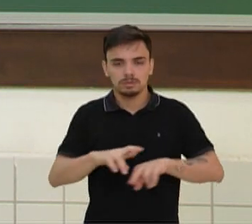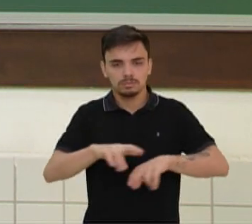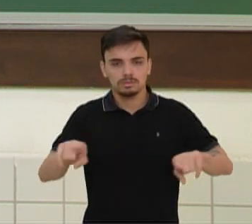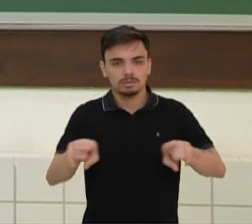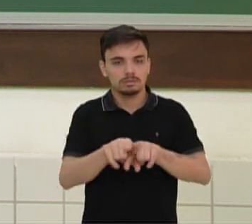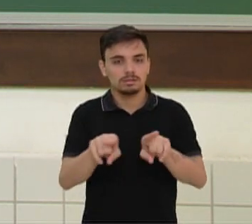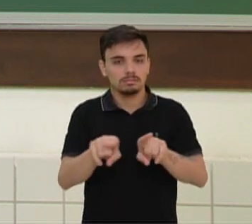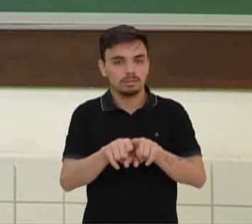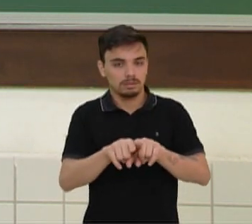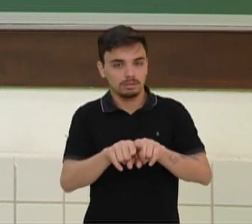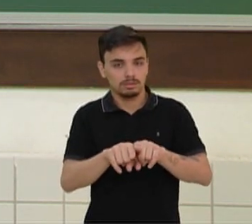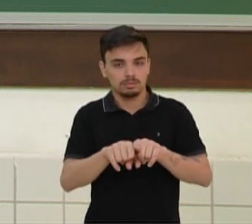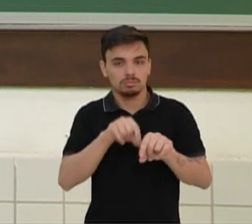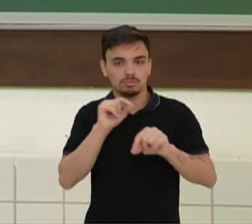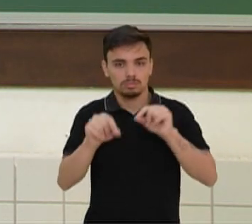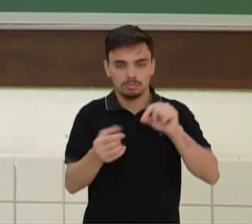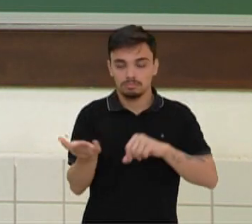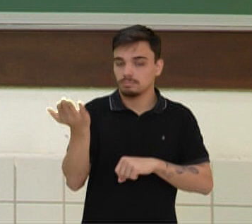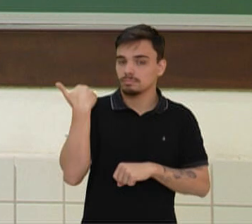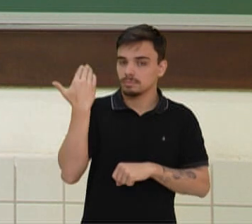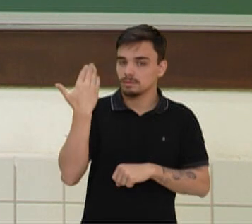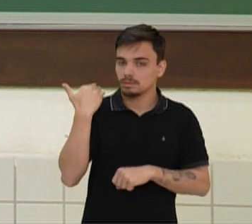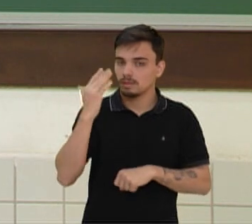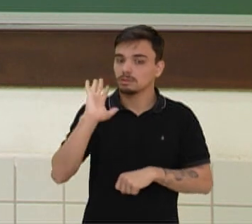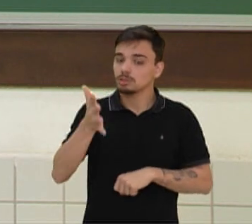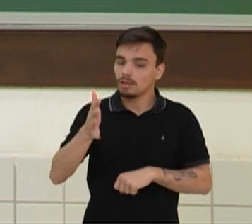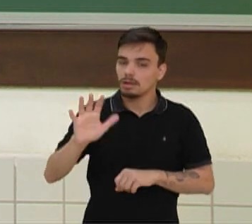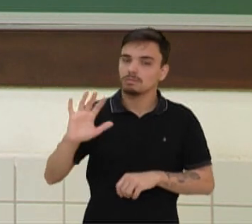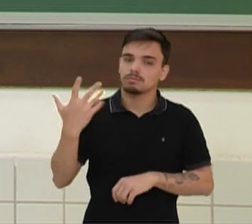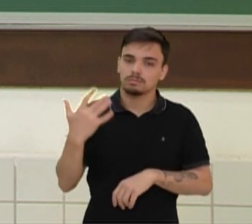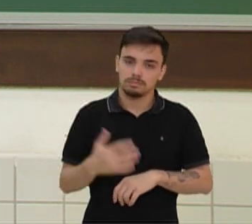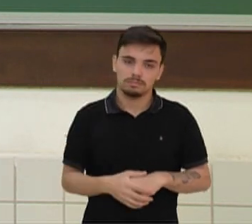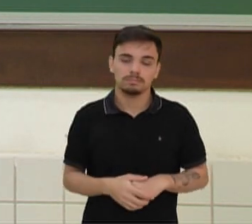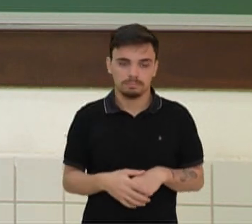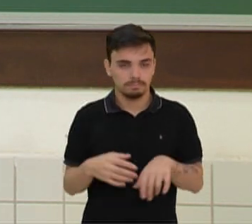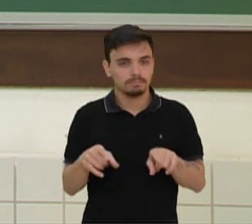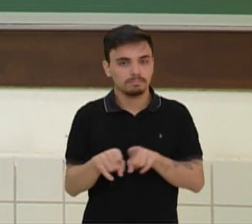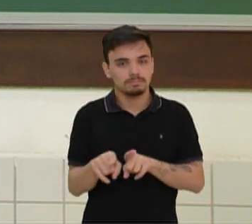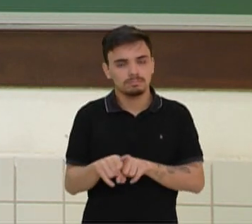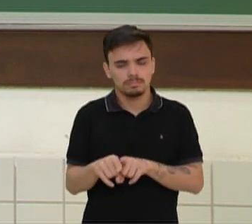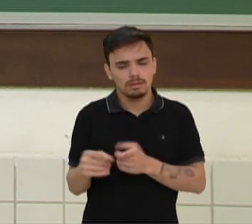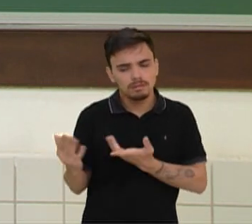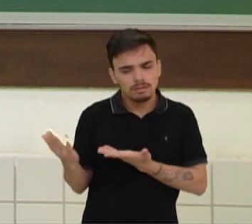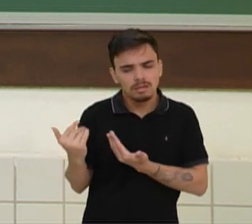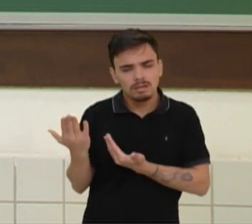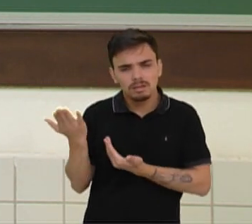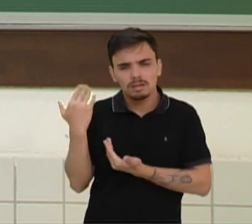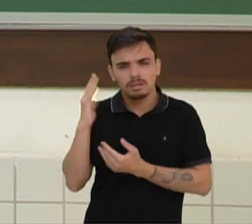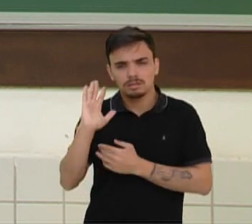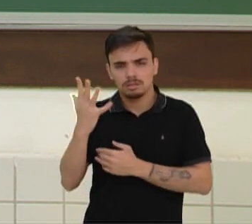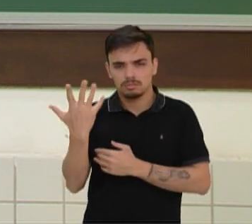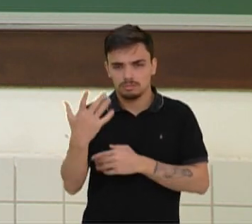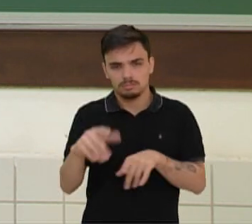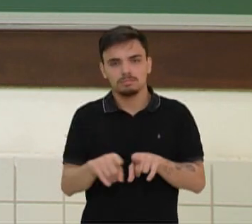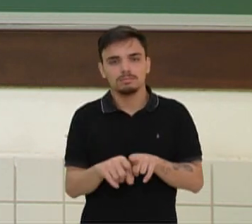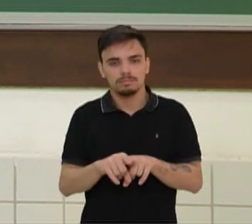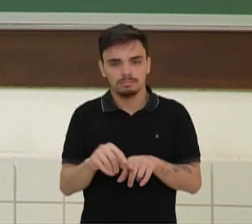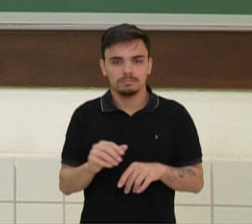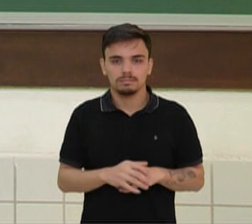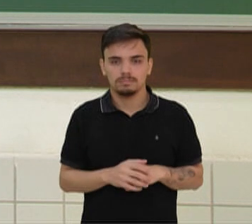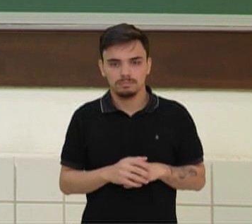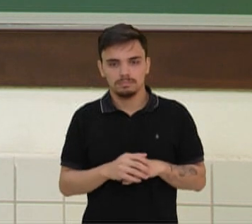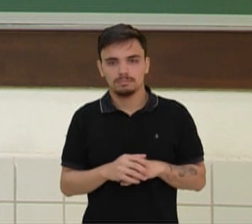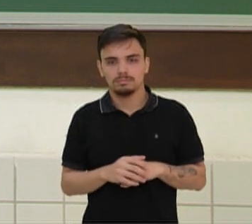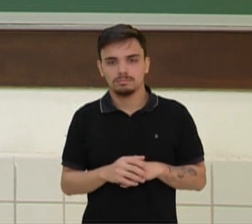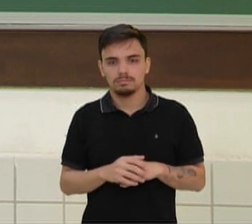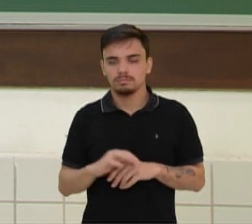Diferente do tempo verbal, do pretérito, que aconteceu, mesmo que recente, mas é algo que já aconteceu,